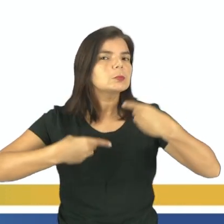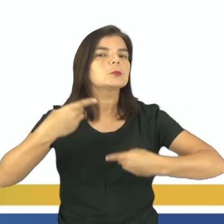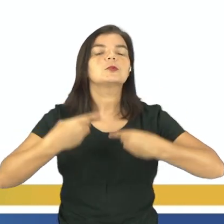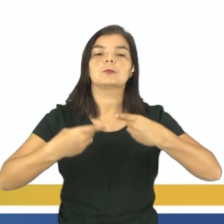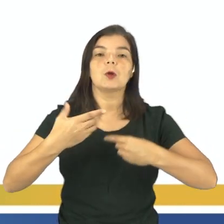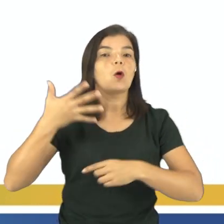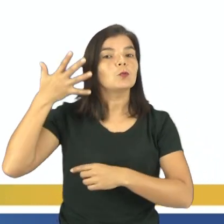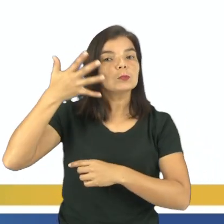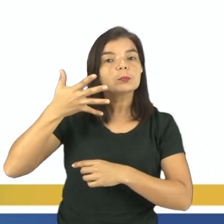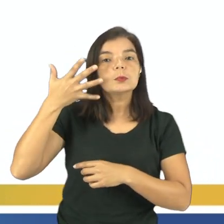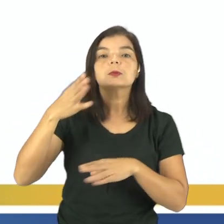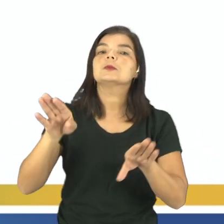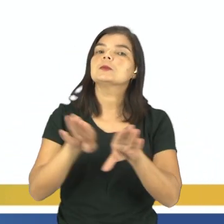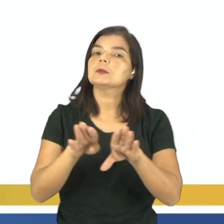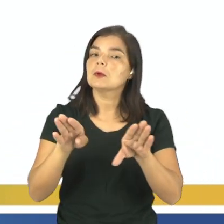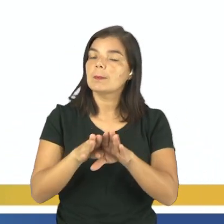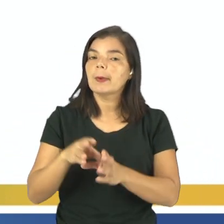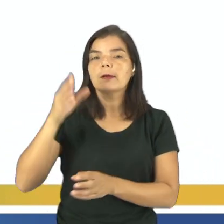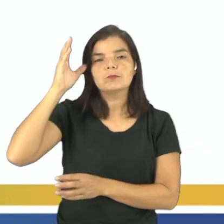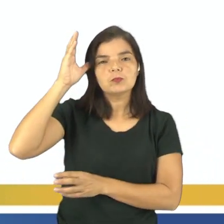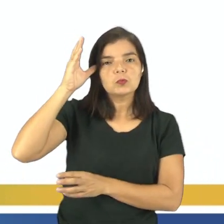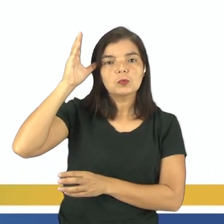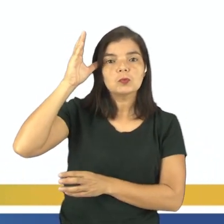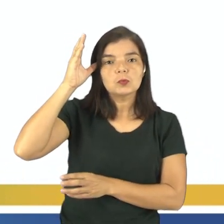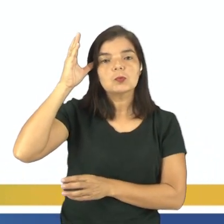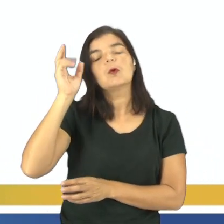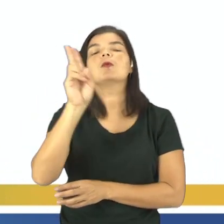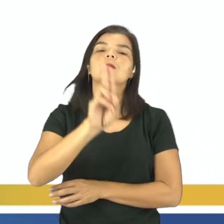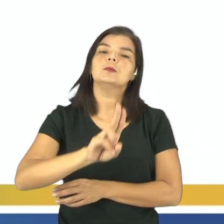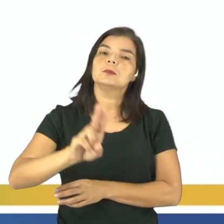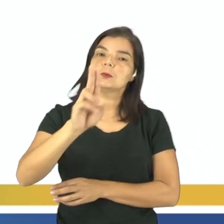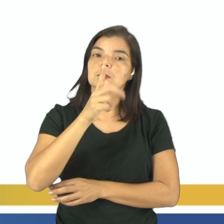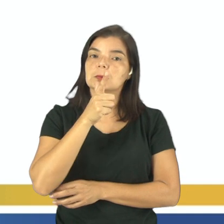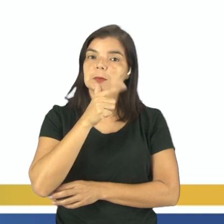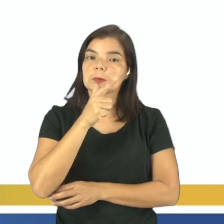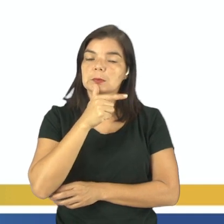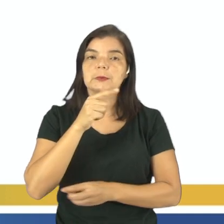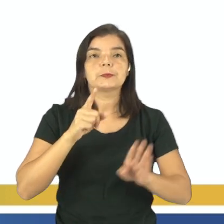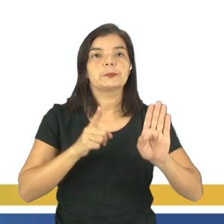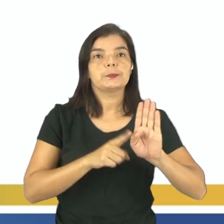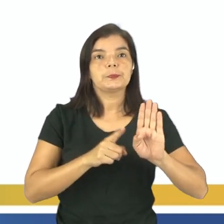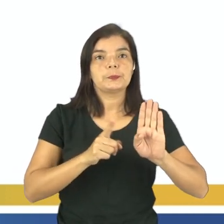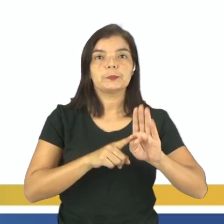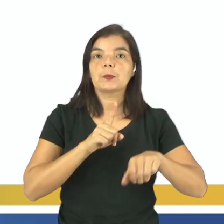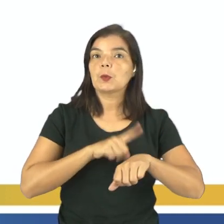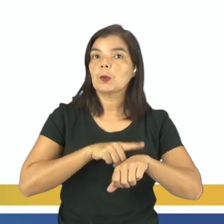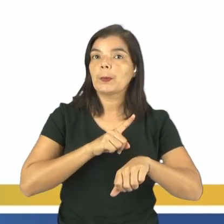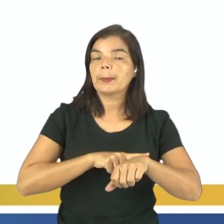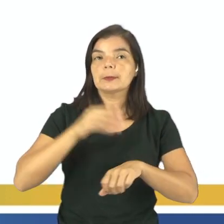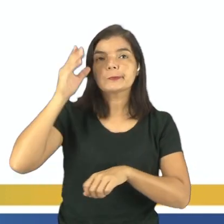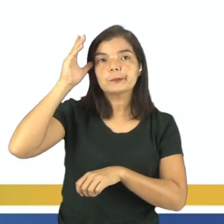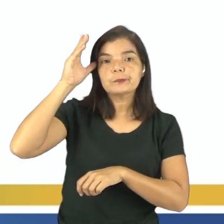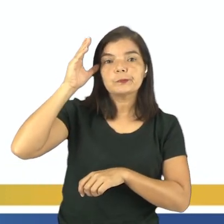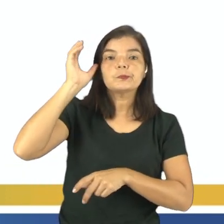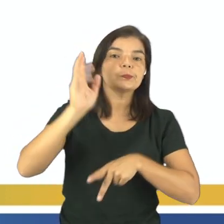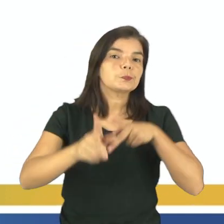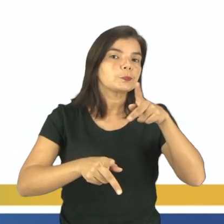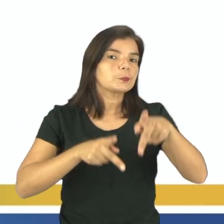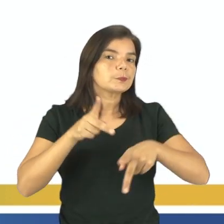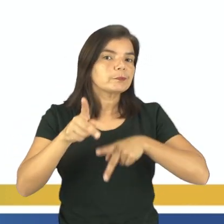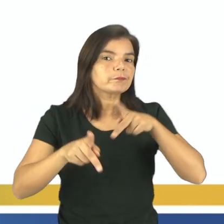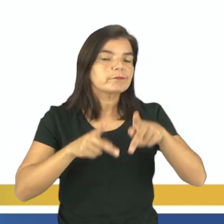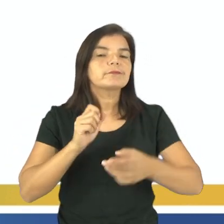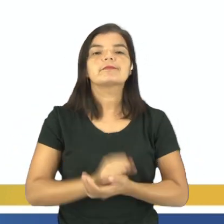debates em prol aí, né, da conscientização em relação ao uso da água. A letra B. é um momento para conscientizar